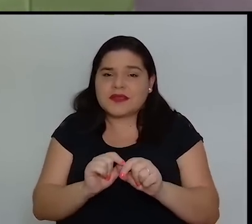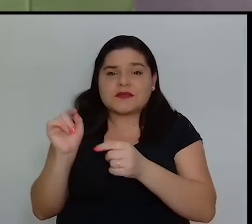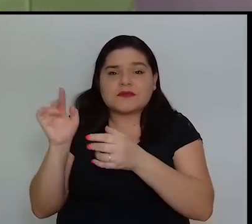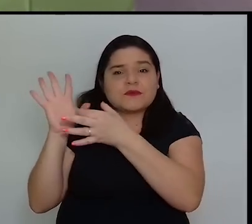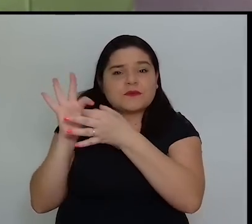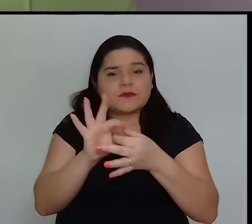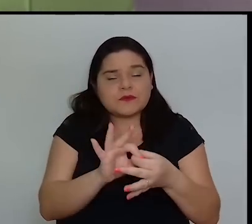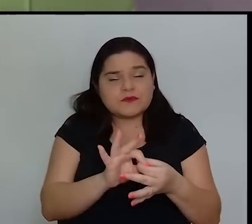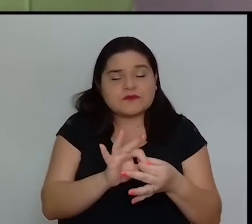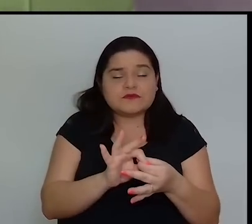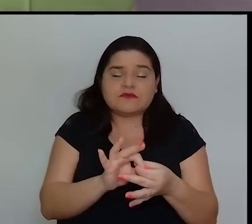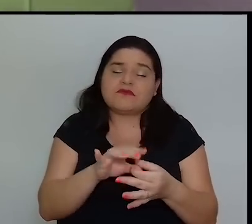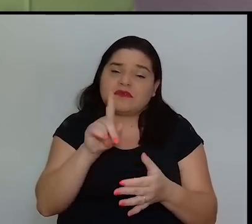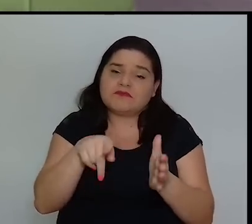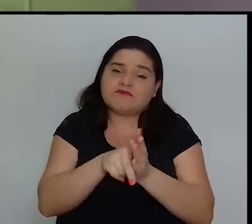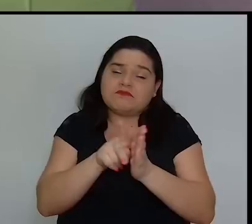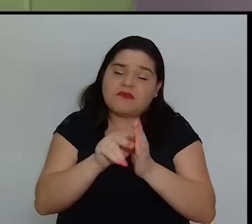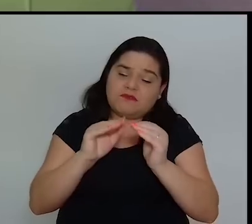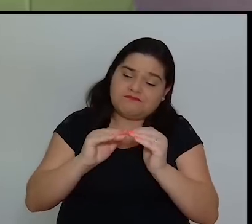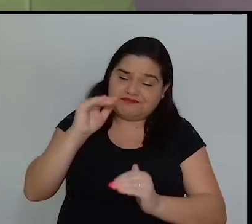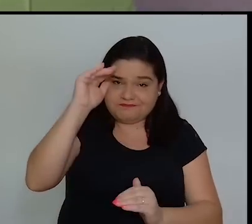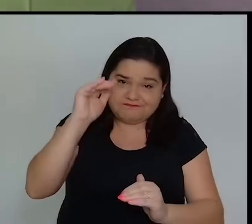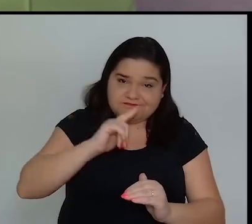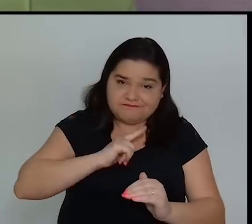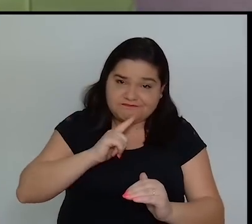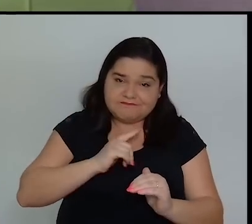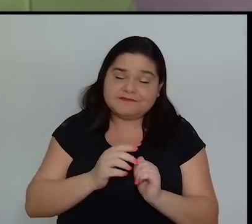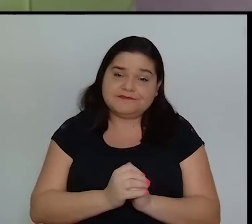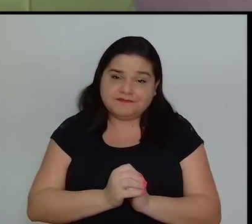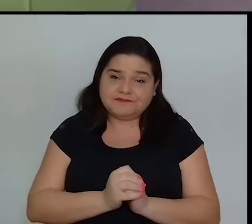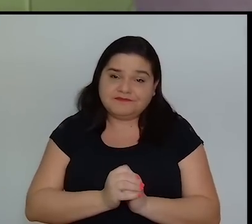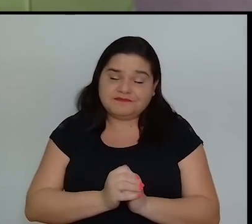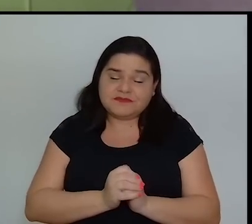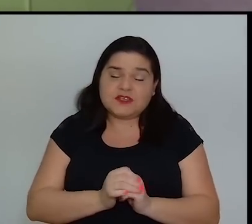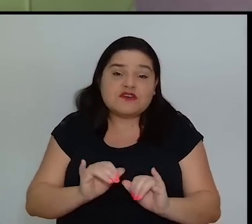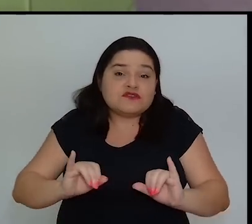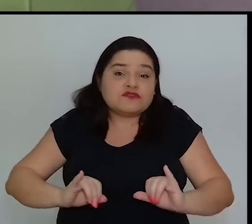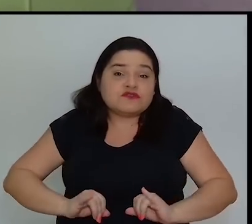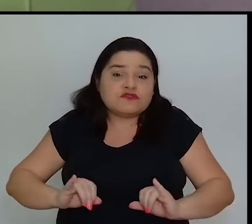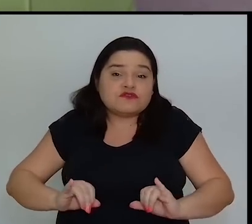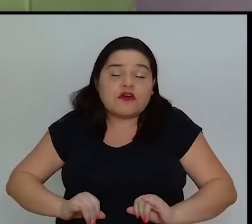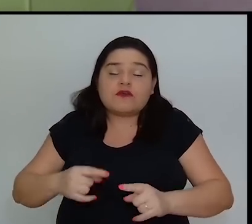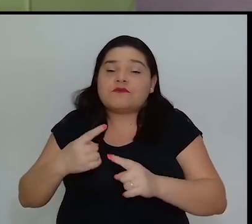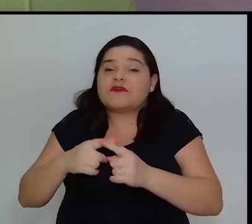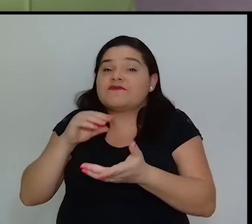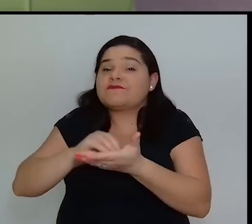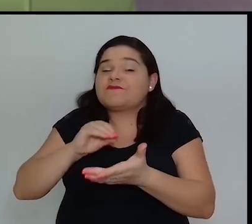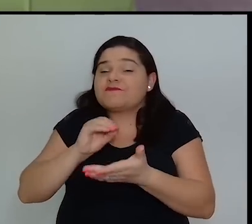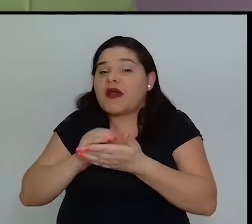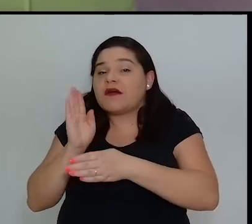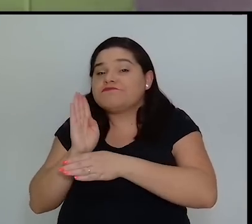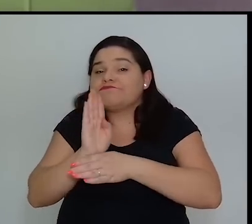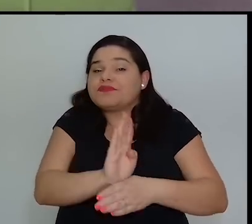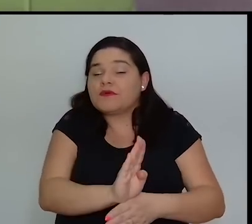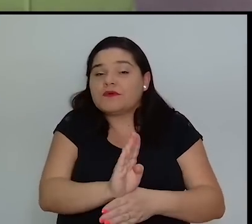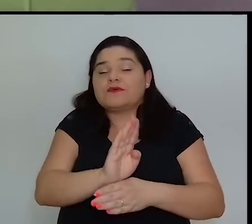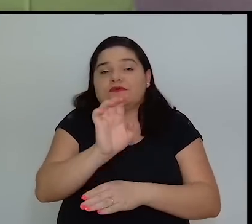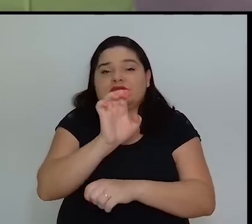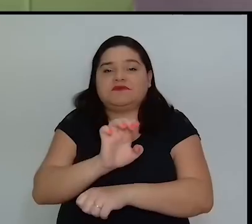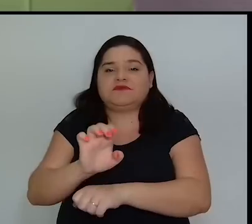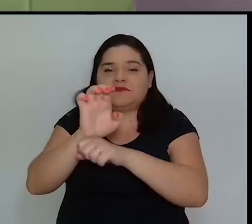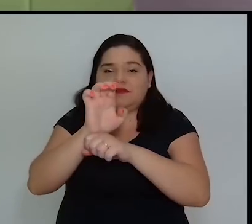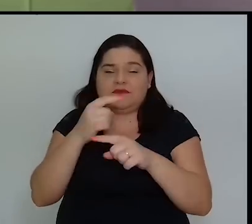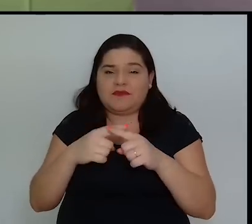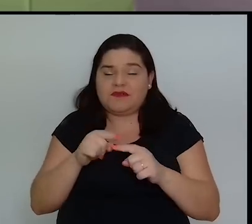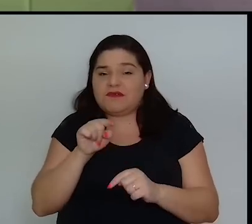que vem da desigualdade que sofre pela ausência do Estado porque na favela o estado não tem